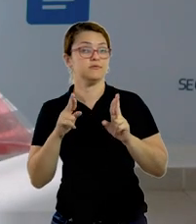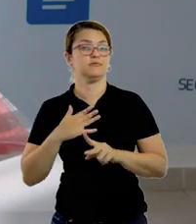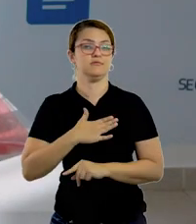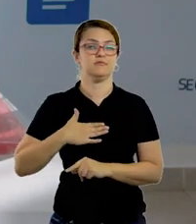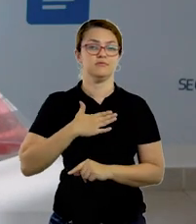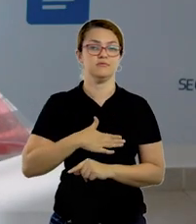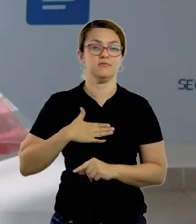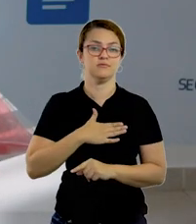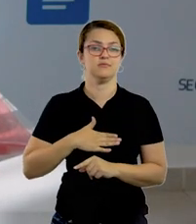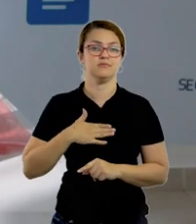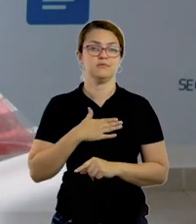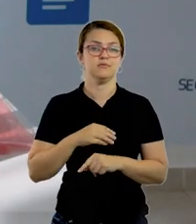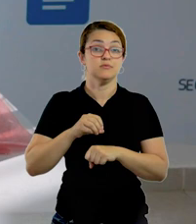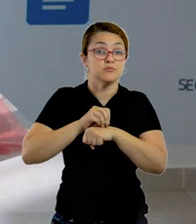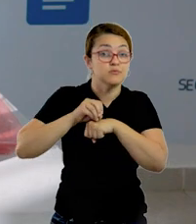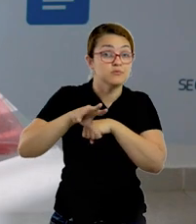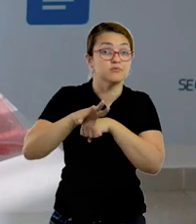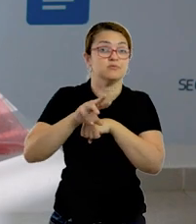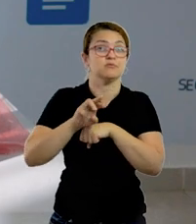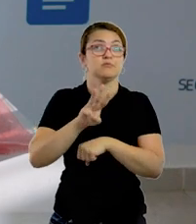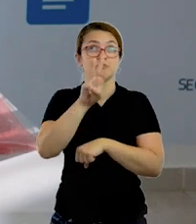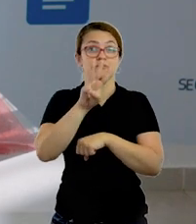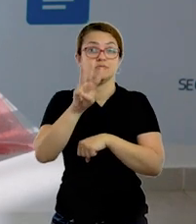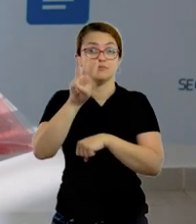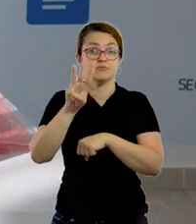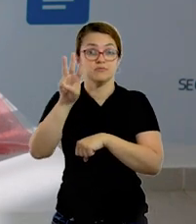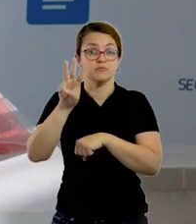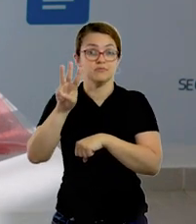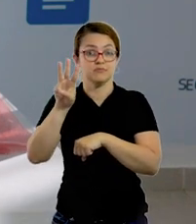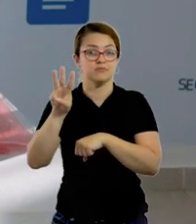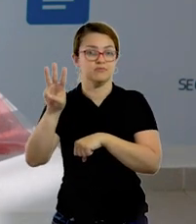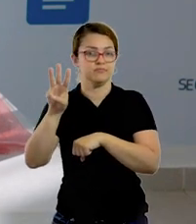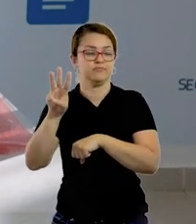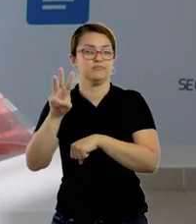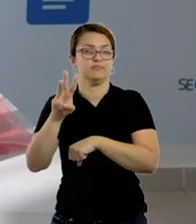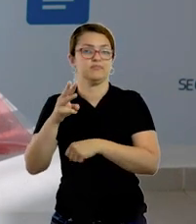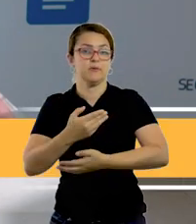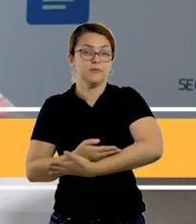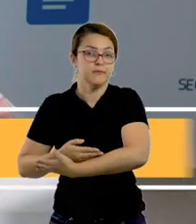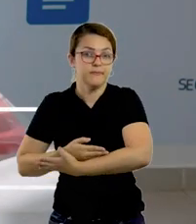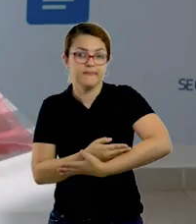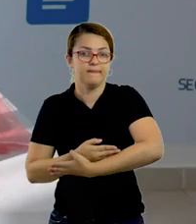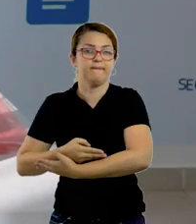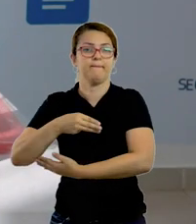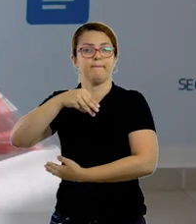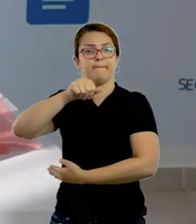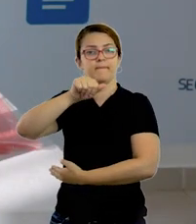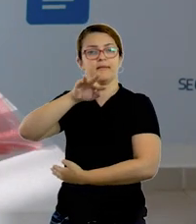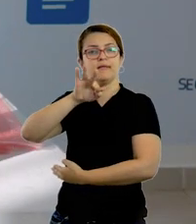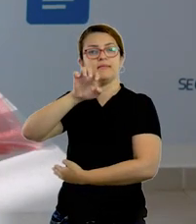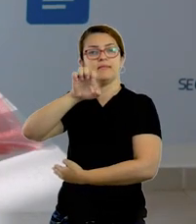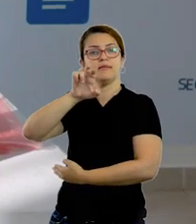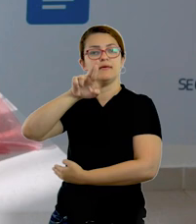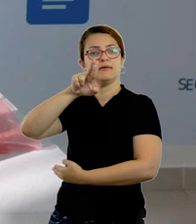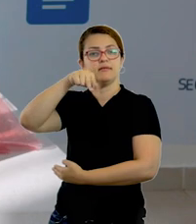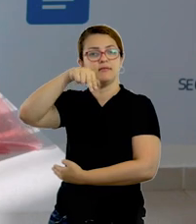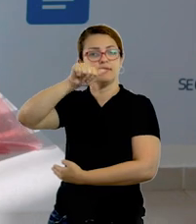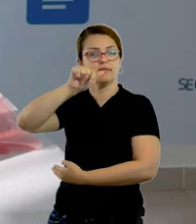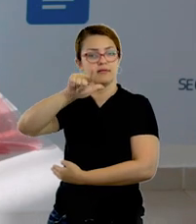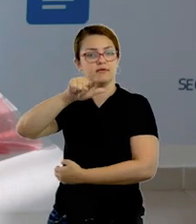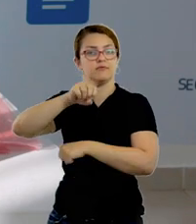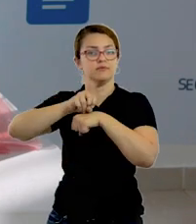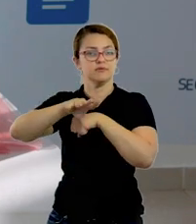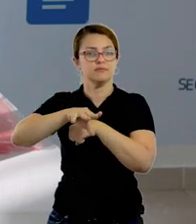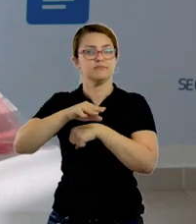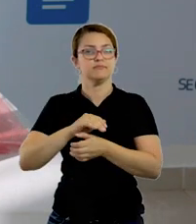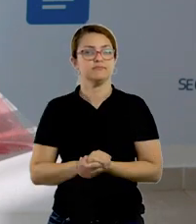Eu espero que vocês tenham gostado. Para vocês terem acesso a mais sugestões, clique no ícone do berçário 1, berçário 2 e maternal,